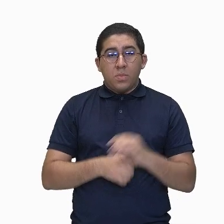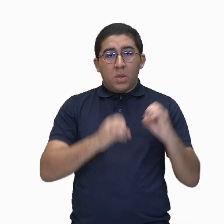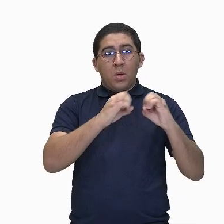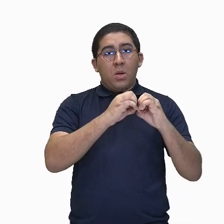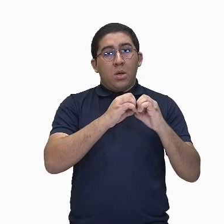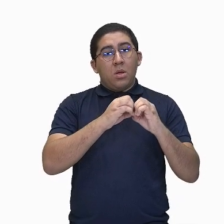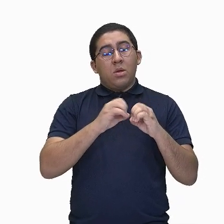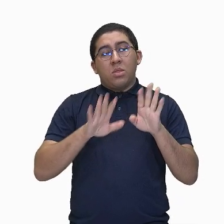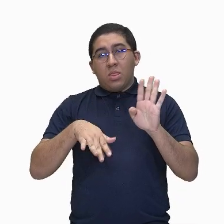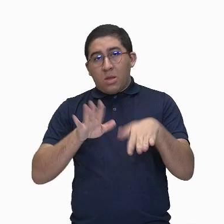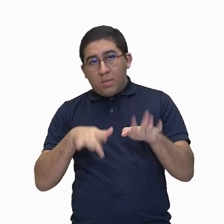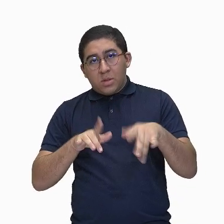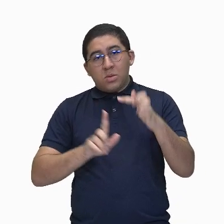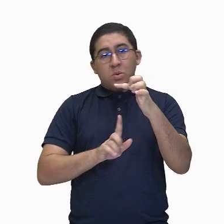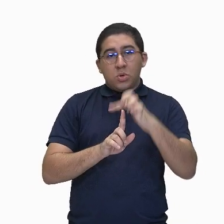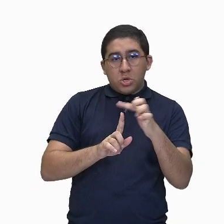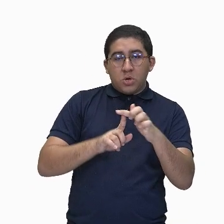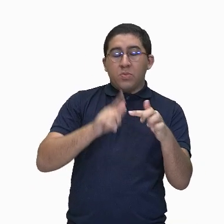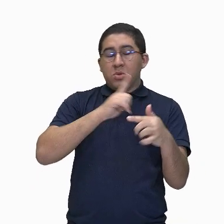aditiva, explicativa,